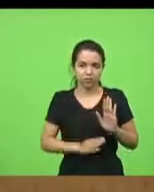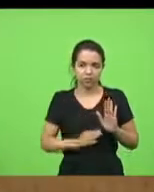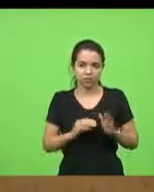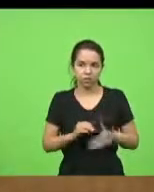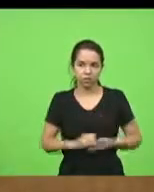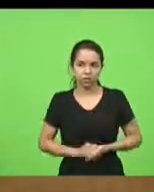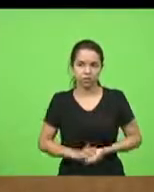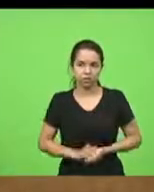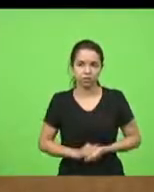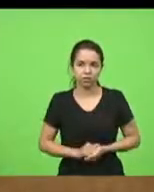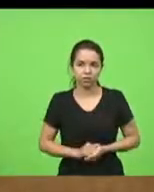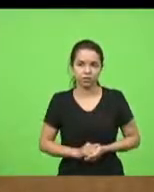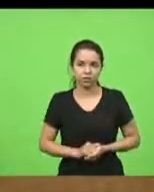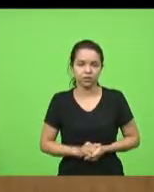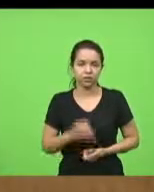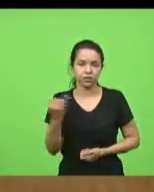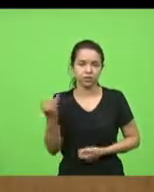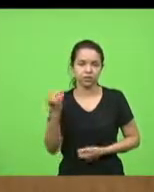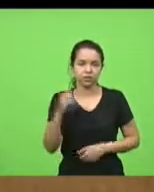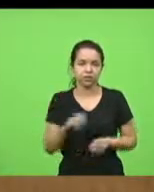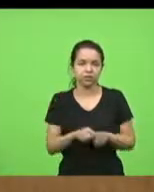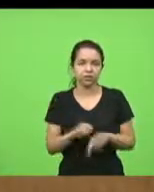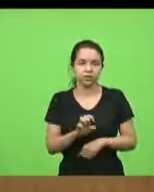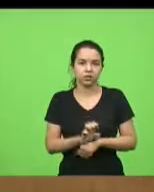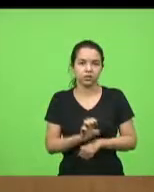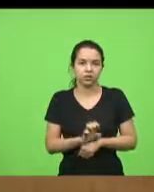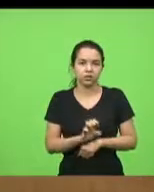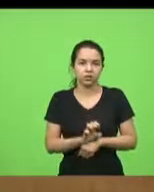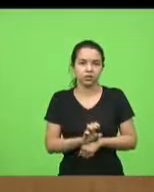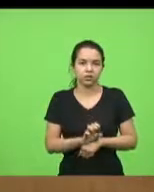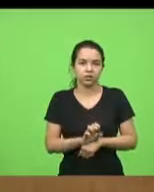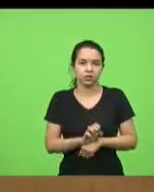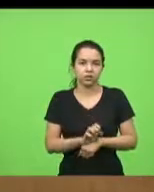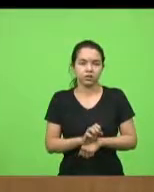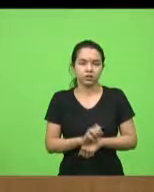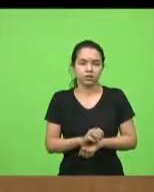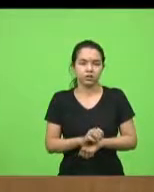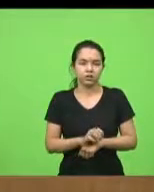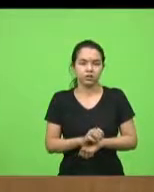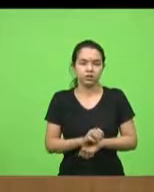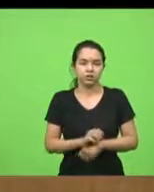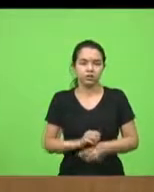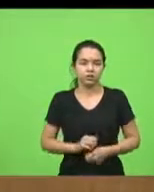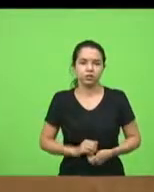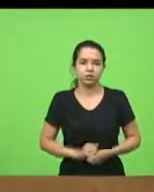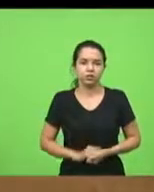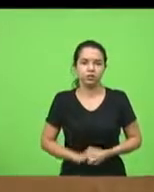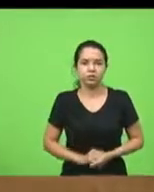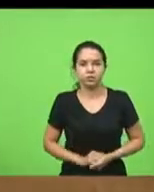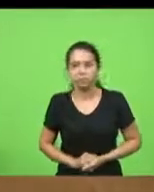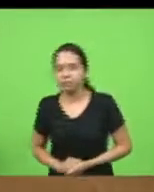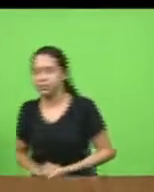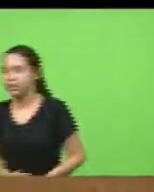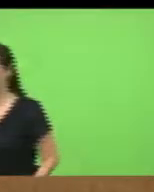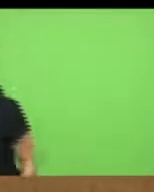Mas é importante também que os estados sejam proativos, que os estados também